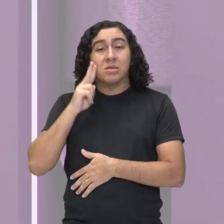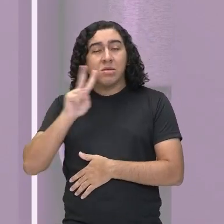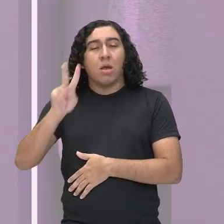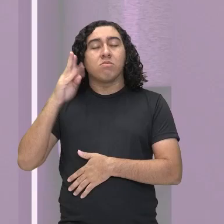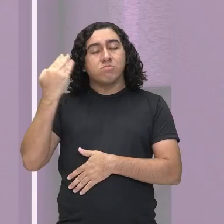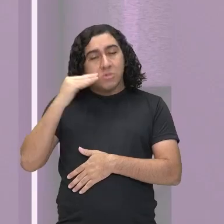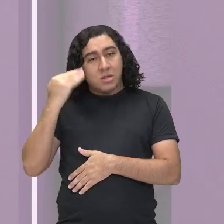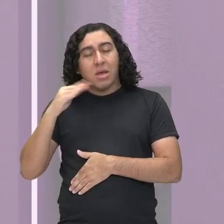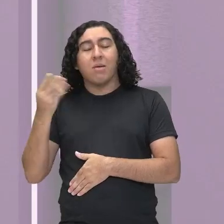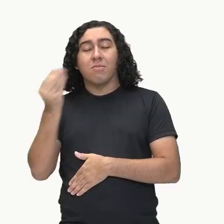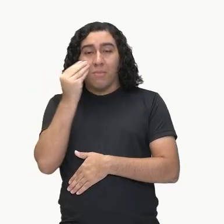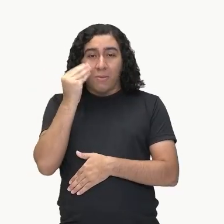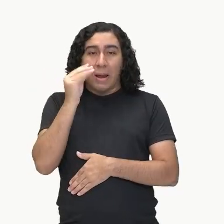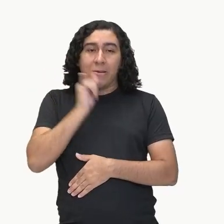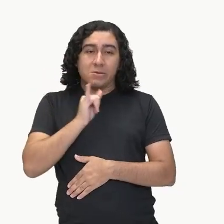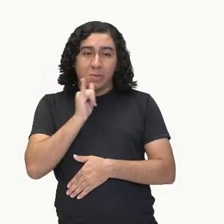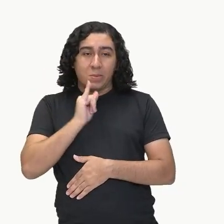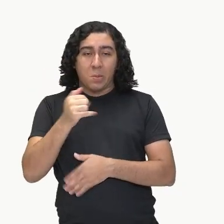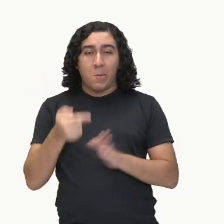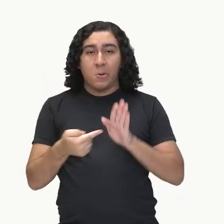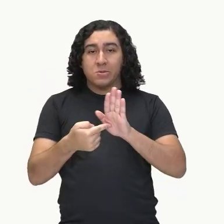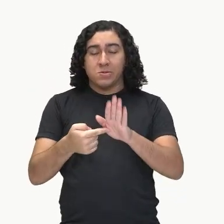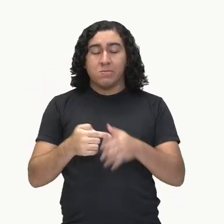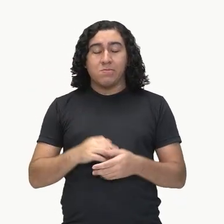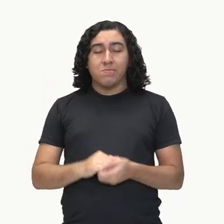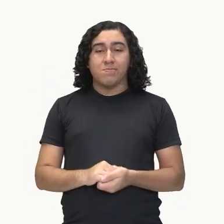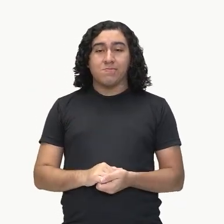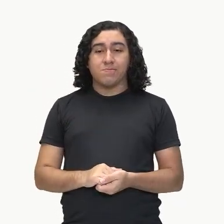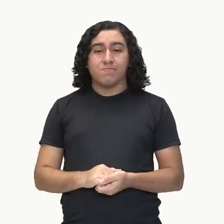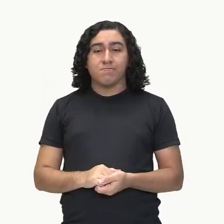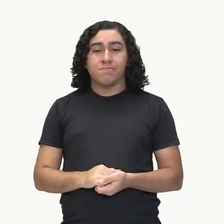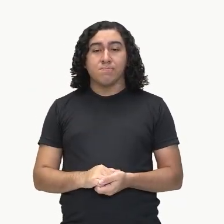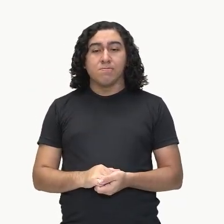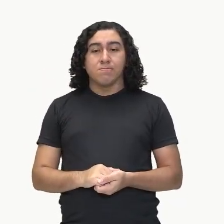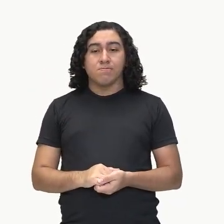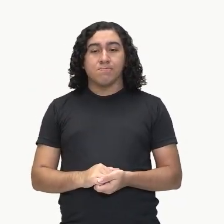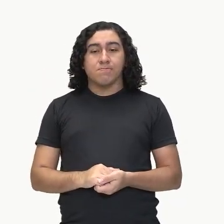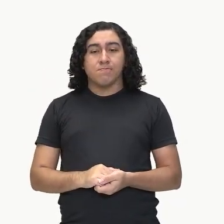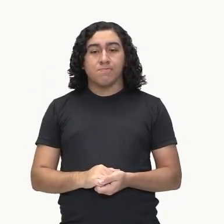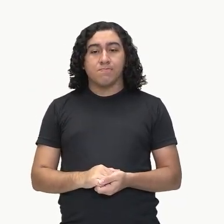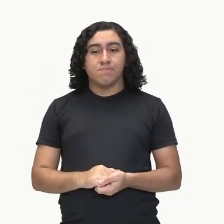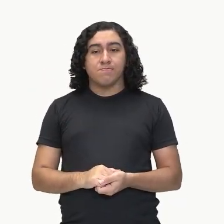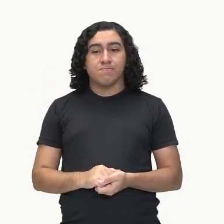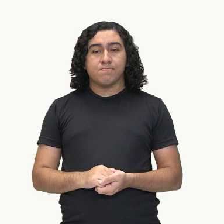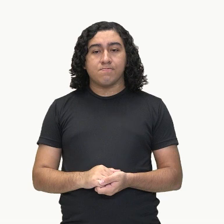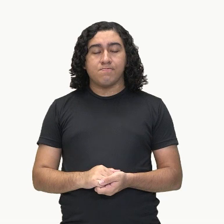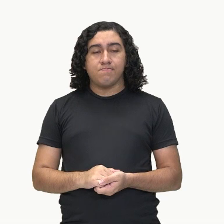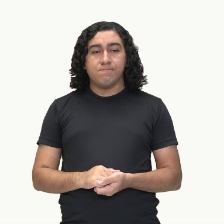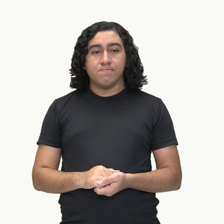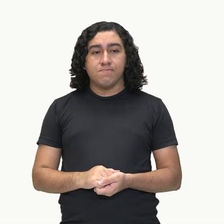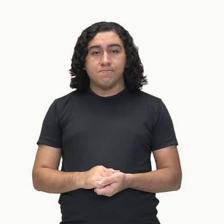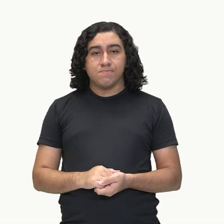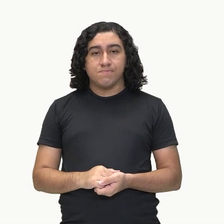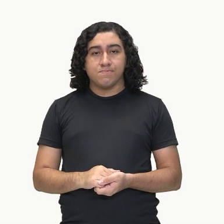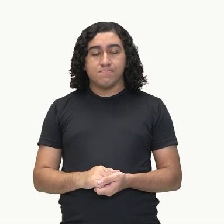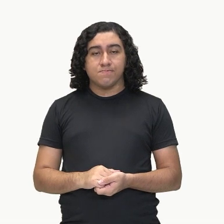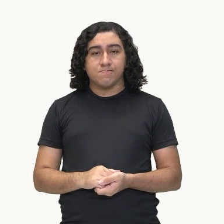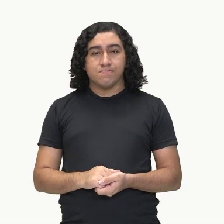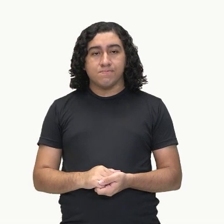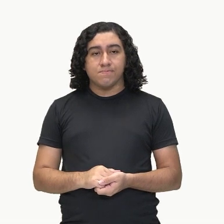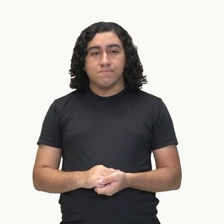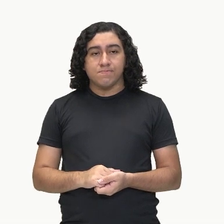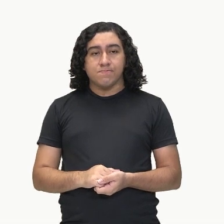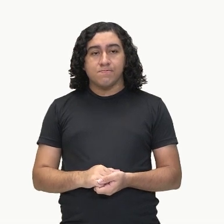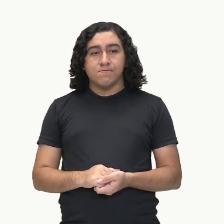melhor, observe os exemplos que vamos ter agora. O primeiro exemplo nos